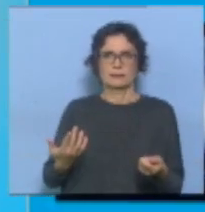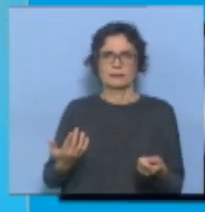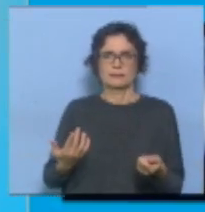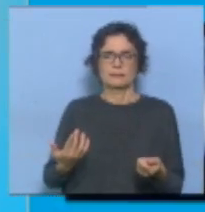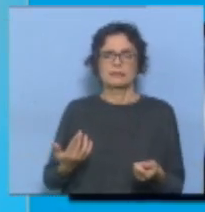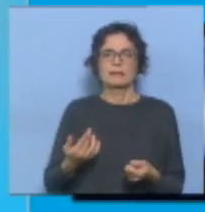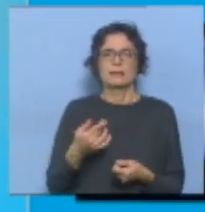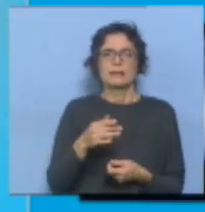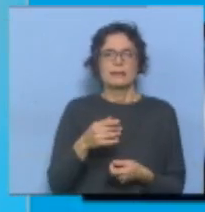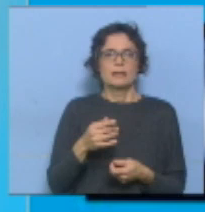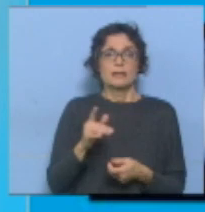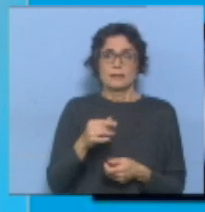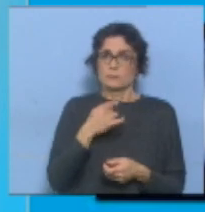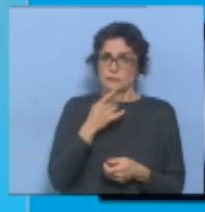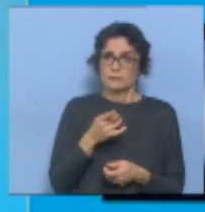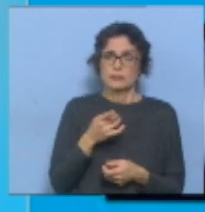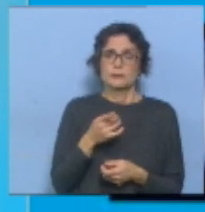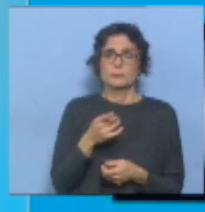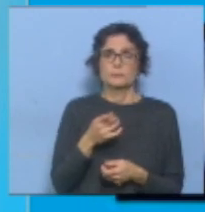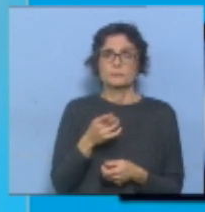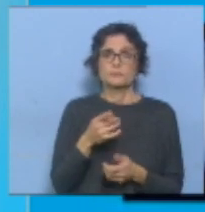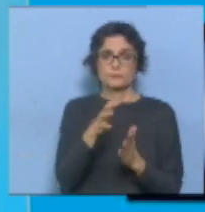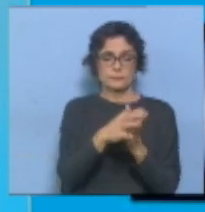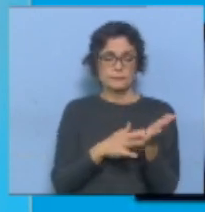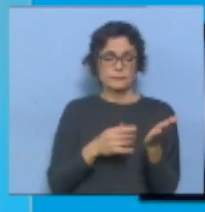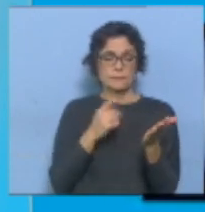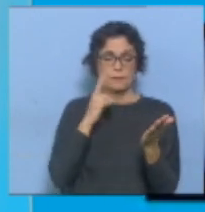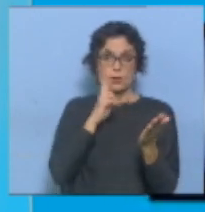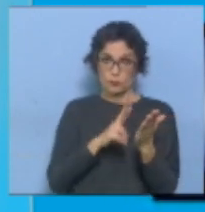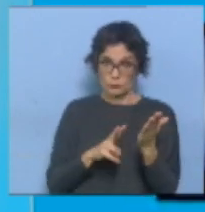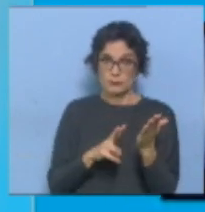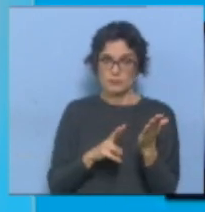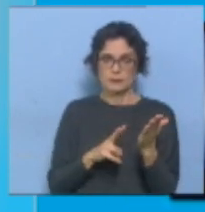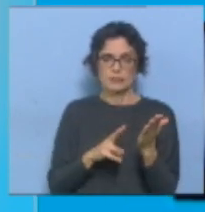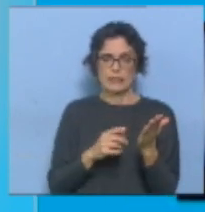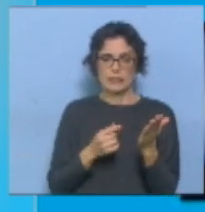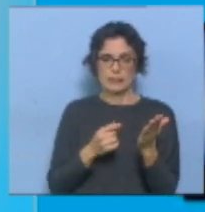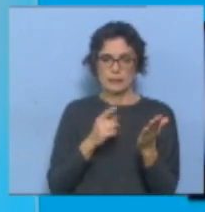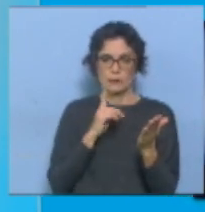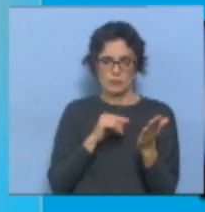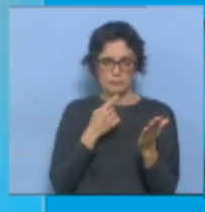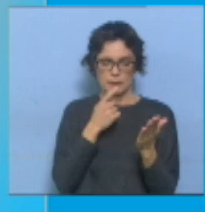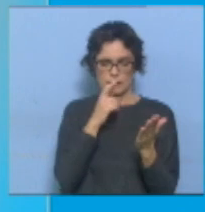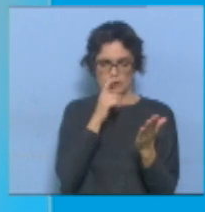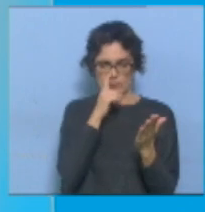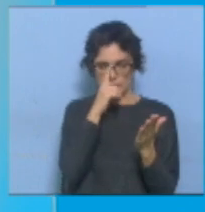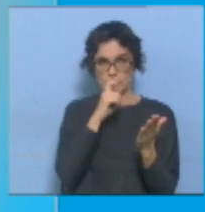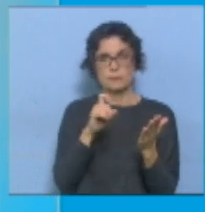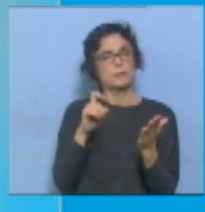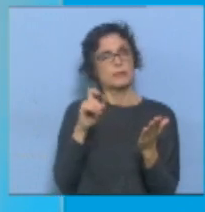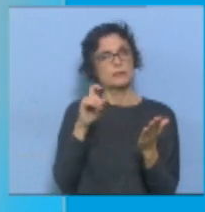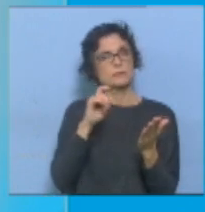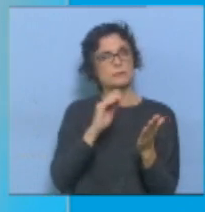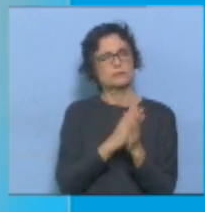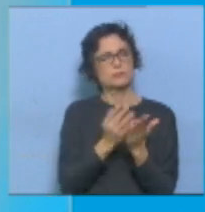que, quando li este texto desta vez, lembrei-me também daquilo que são os romances do famoso